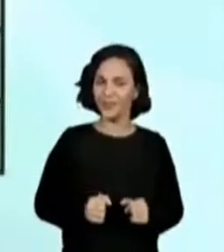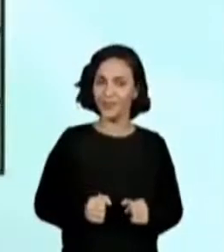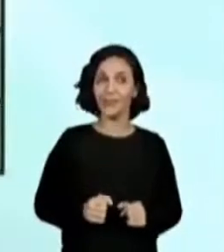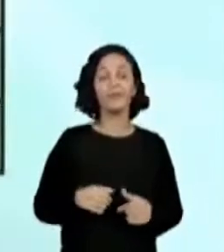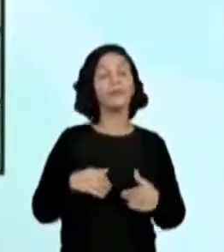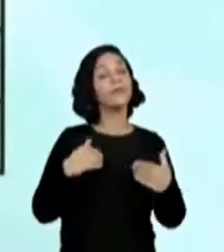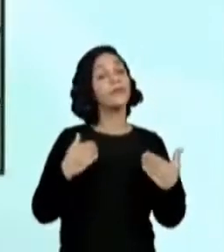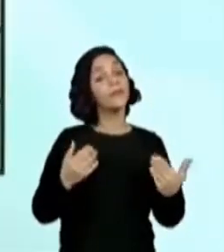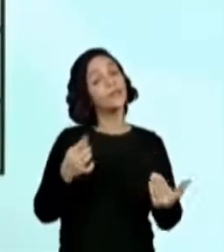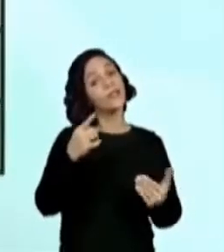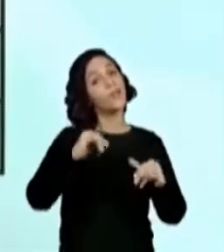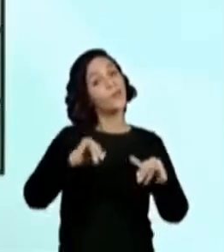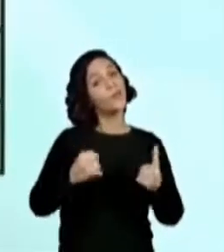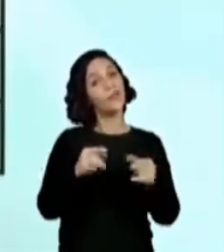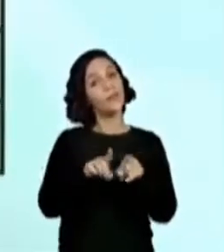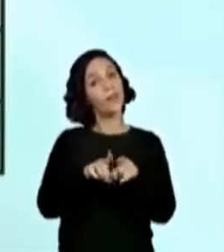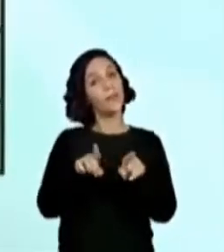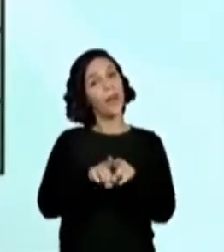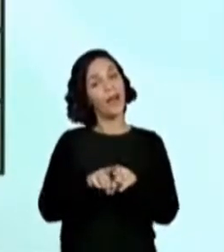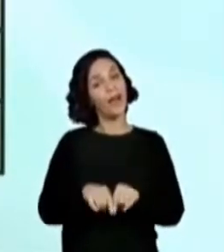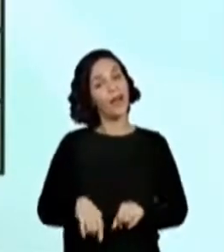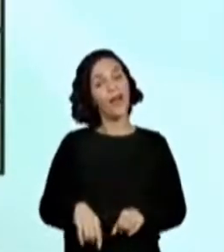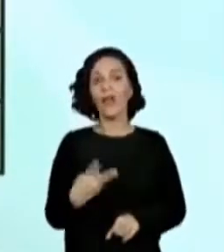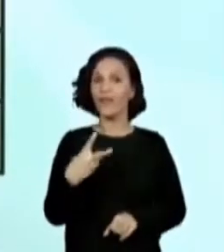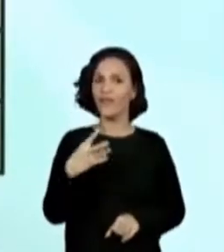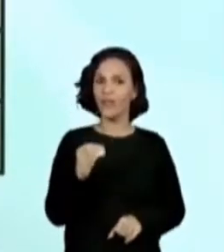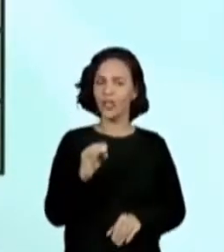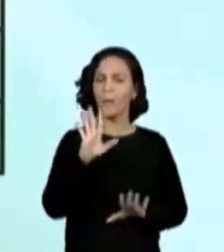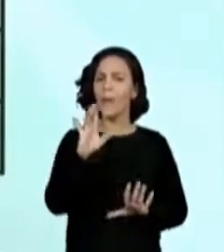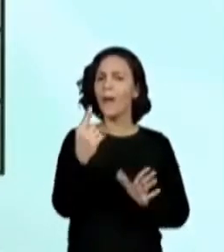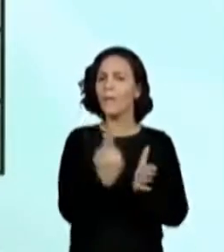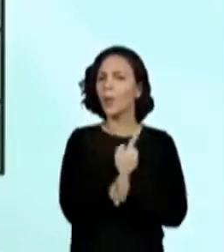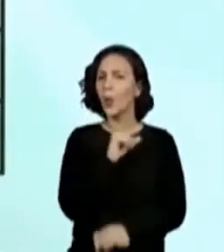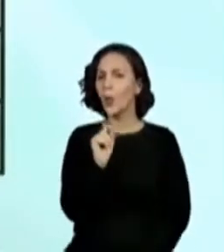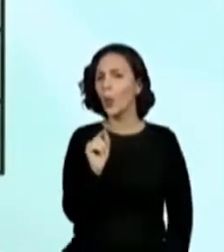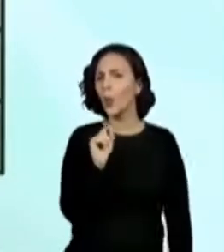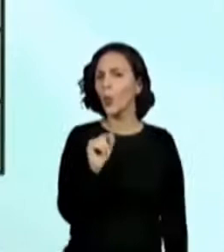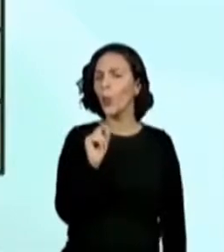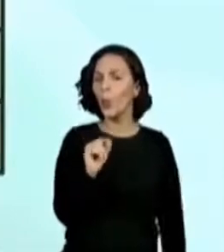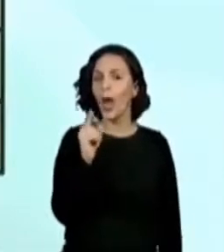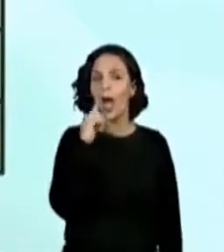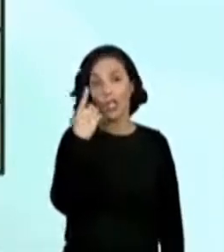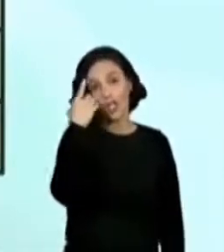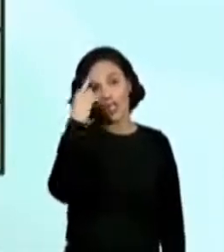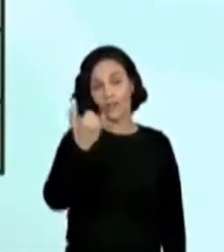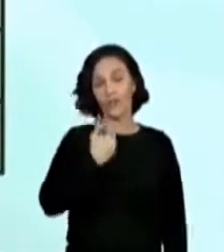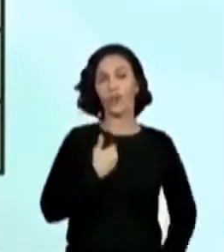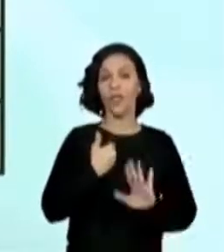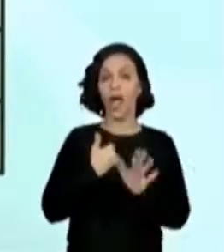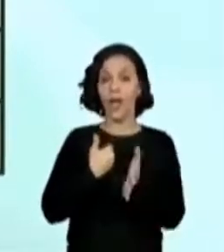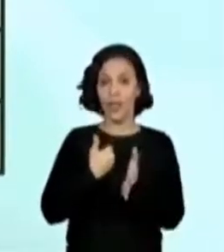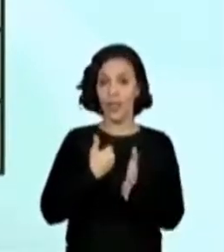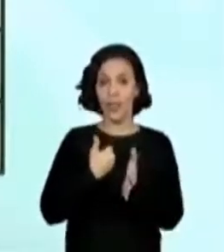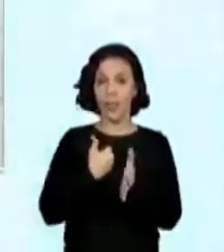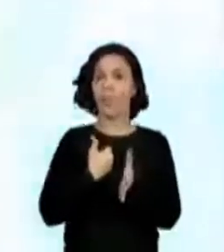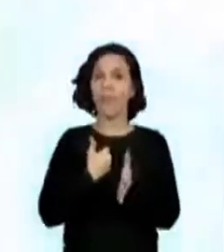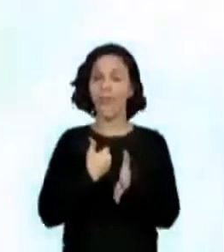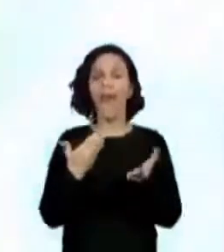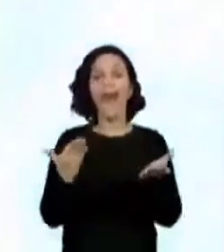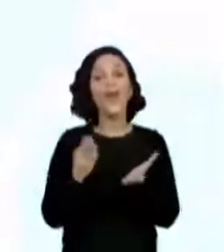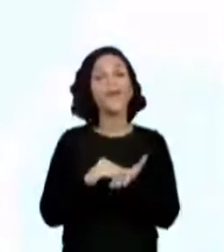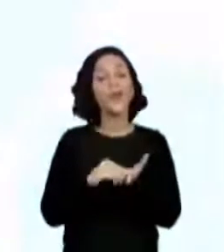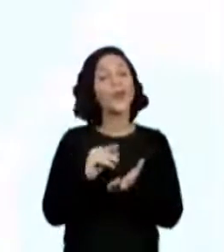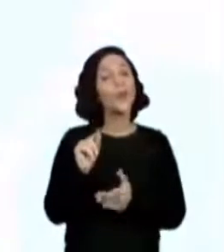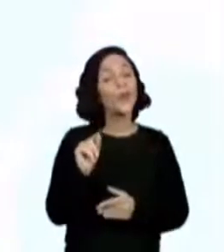faço esse procedimento e encontrei o tal dia. Só que tá me perguntando, né? O dia já foi dado, né? O que está